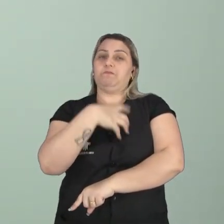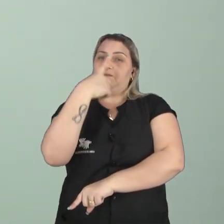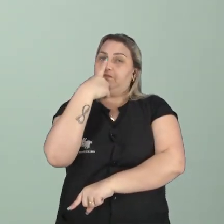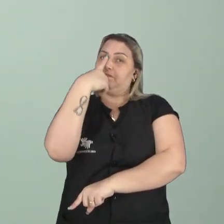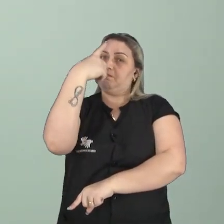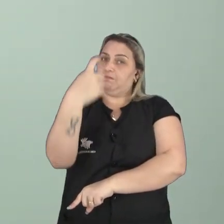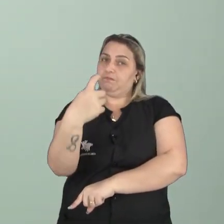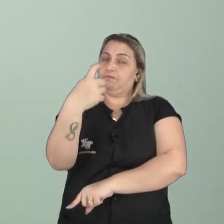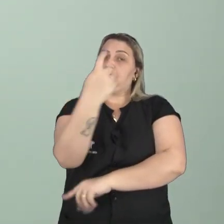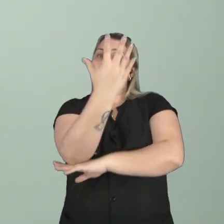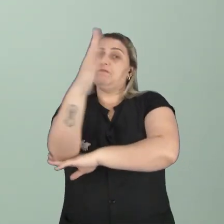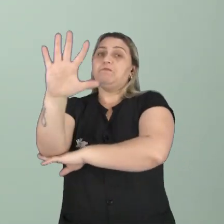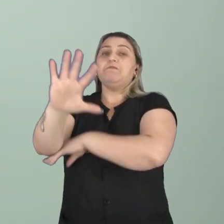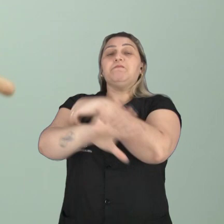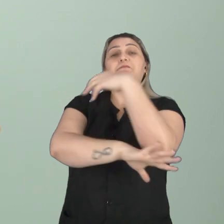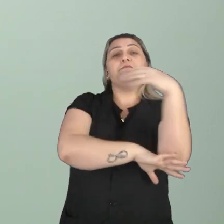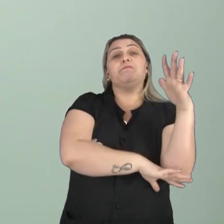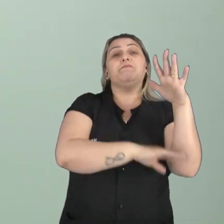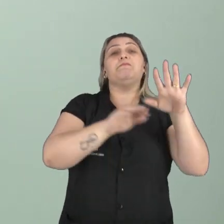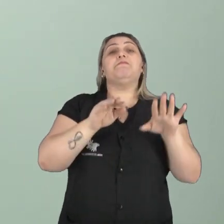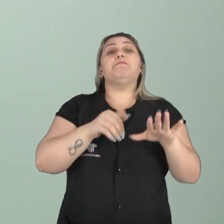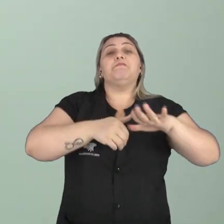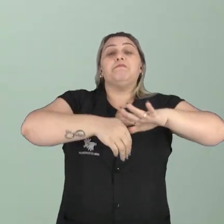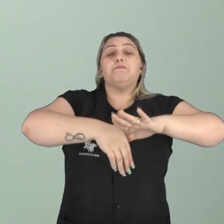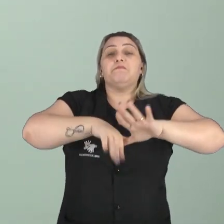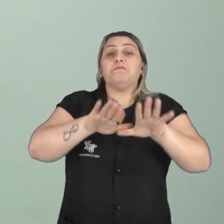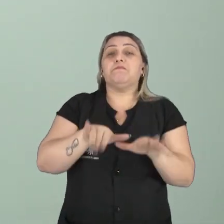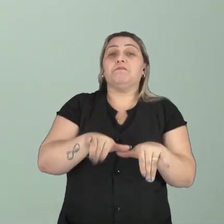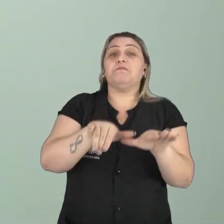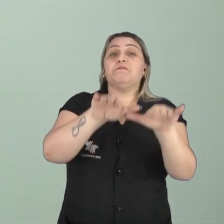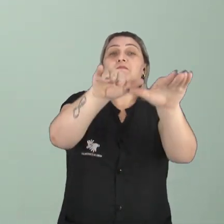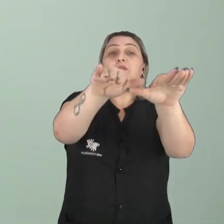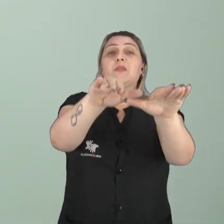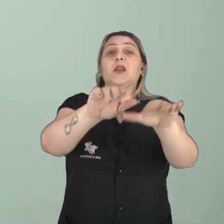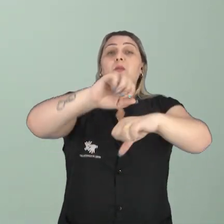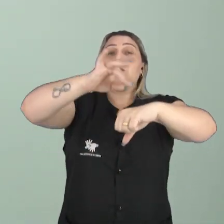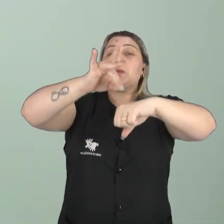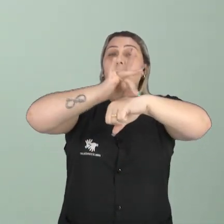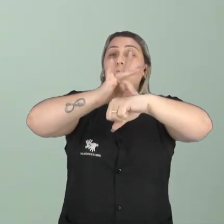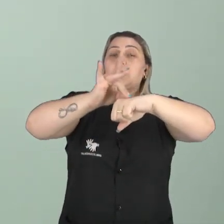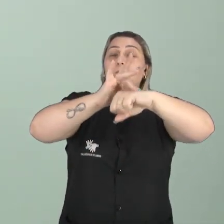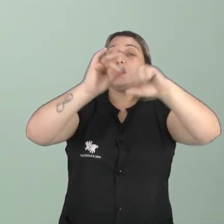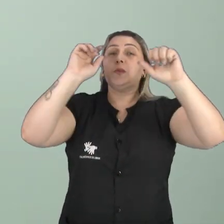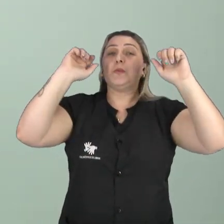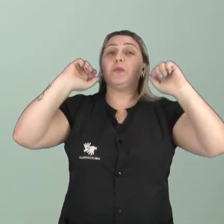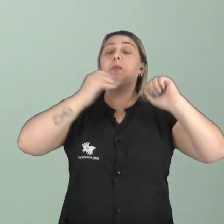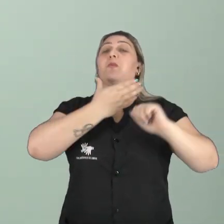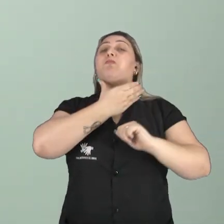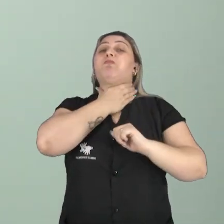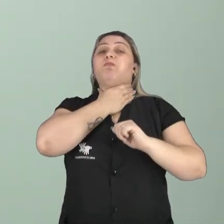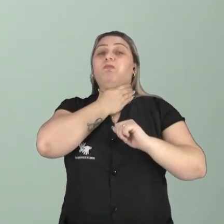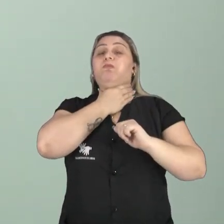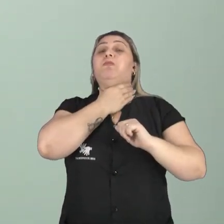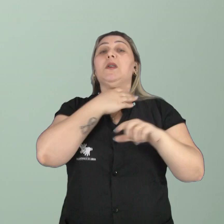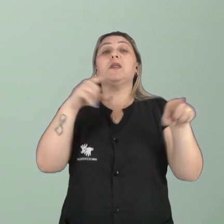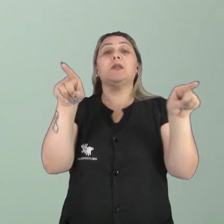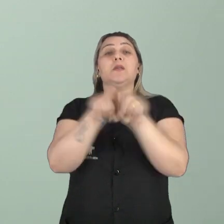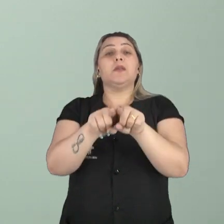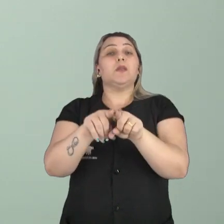Você está vendo aves se movendo naquela localidade, como os urubus, por exemplo. E os sons, pode